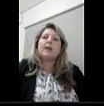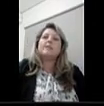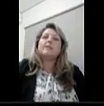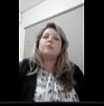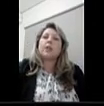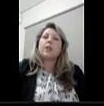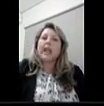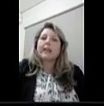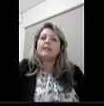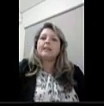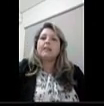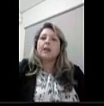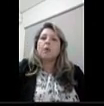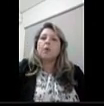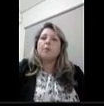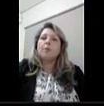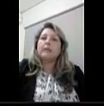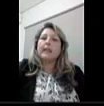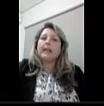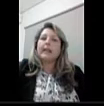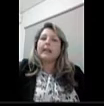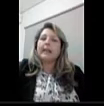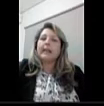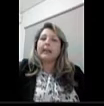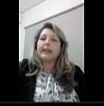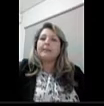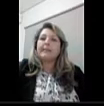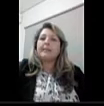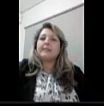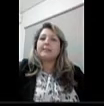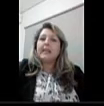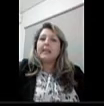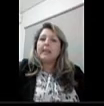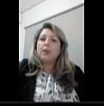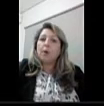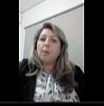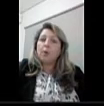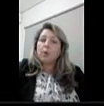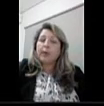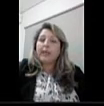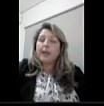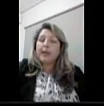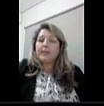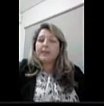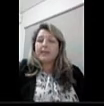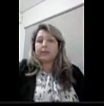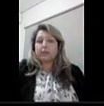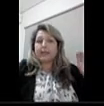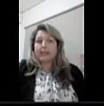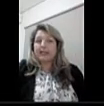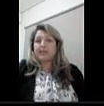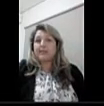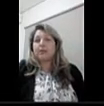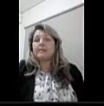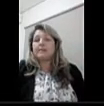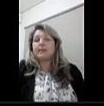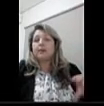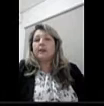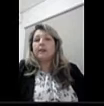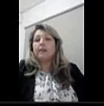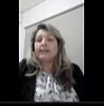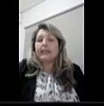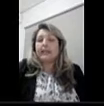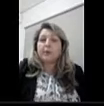colocação de regras, como em limites e como o que é possível, que cada situação